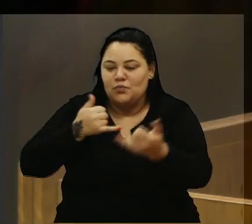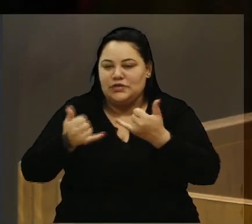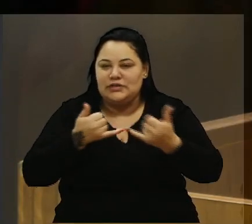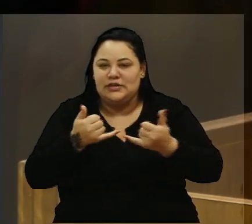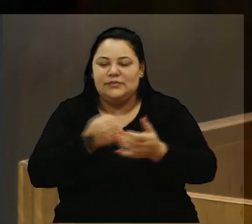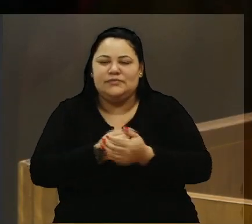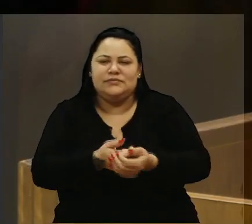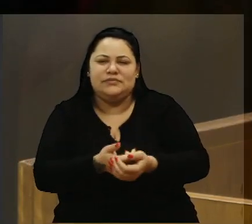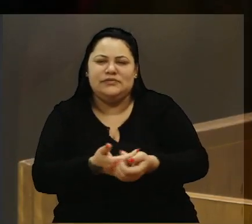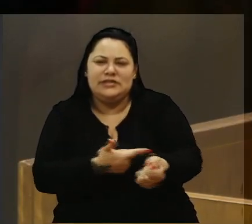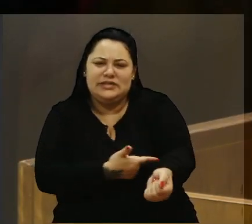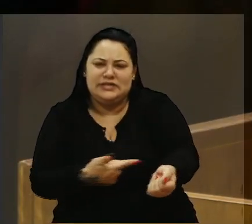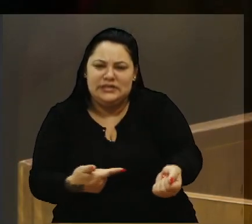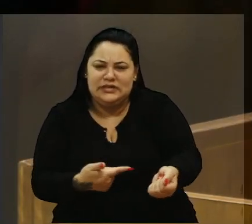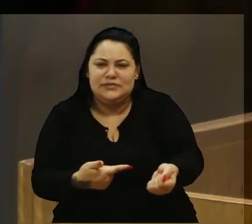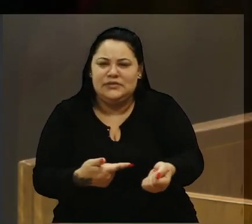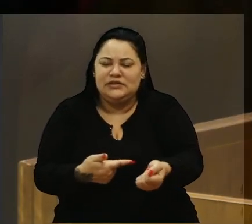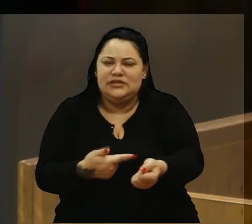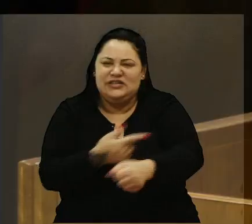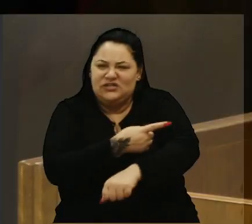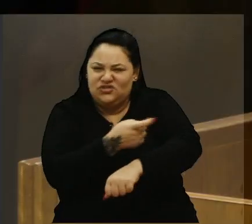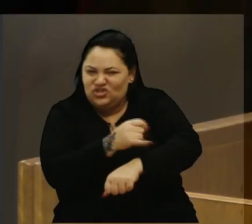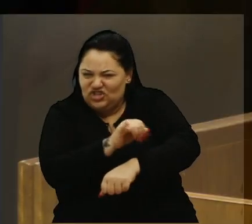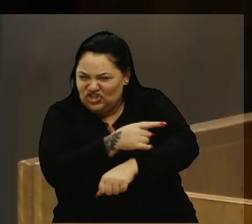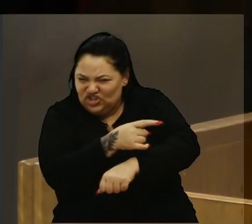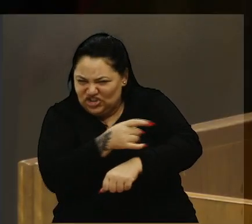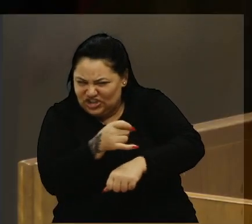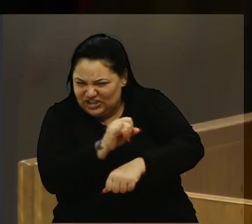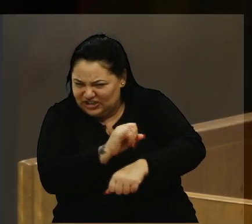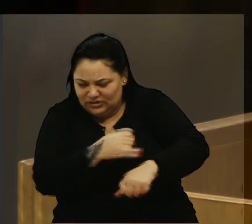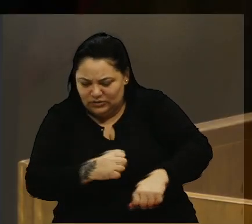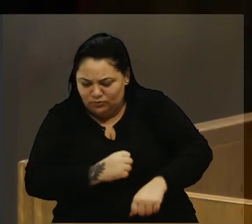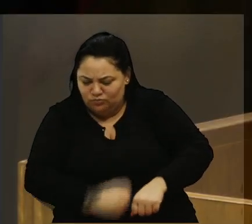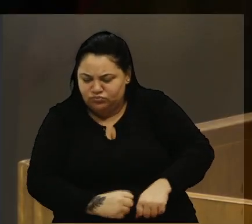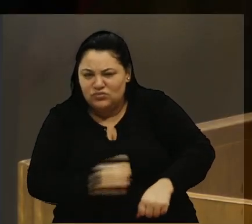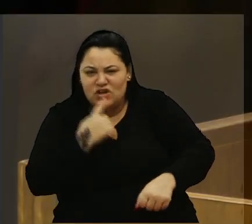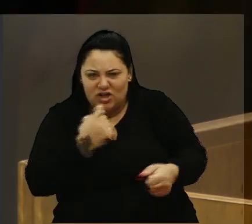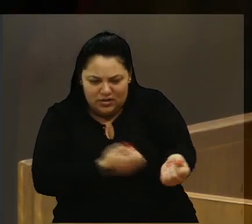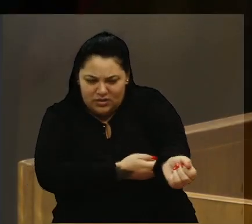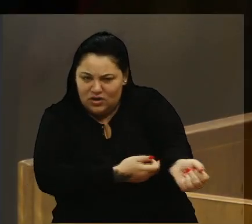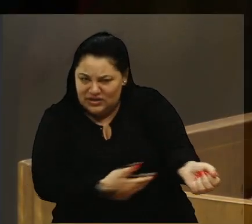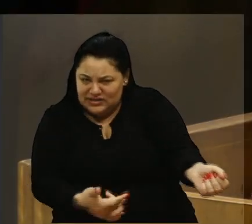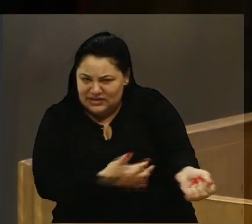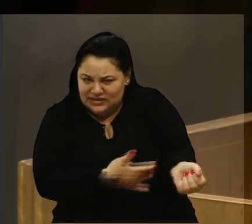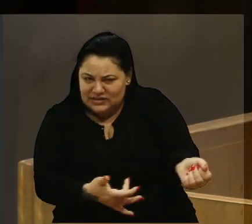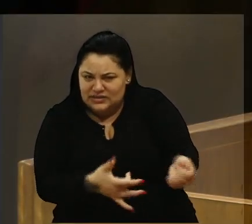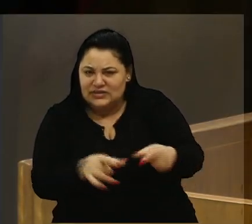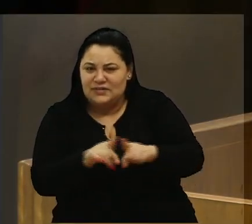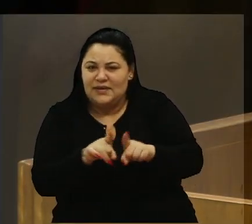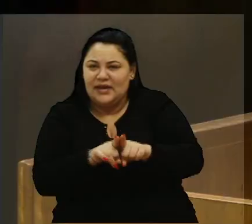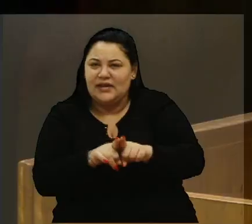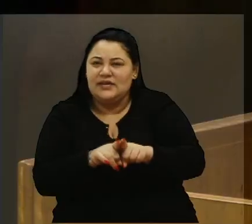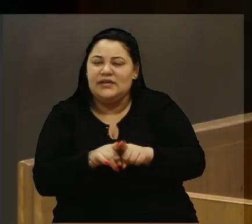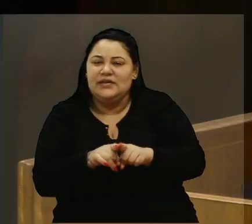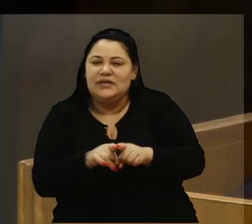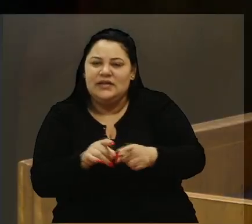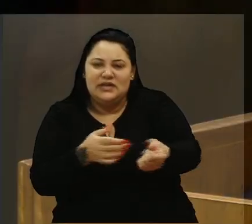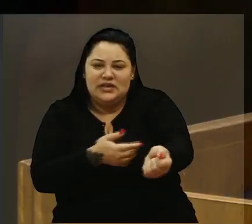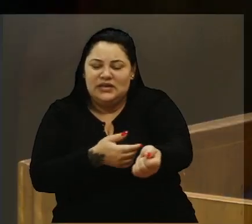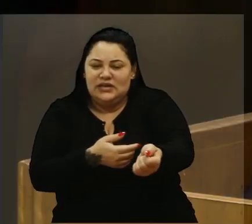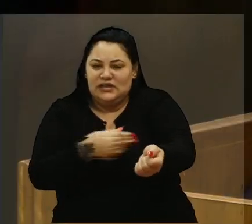exames de urina, fezes, exame de sangue, assim por diante, sem fazer exames de